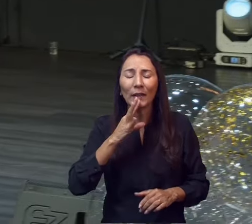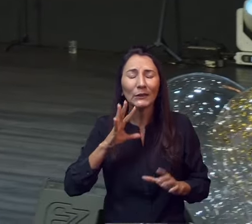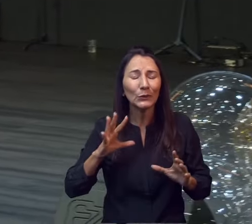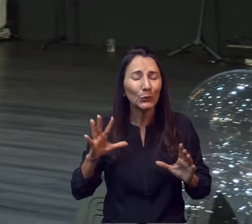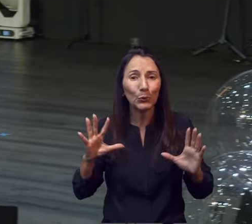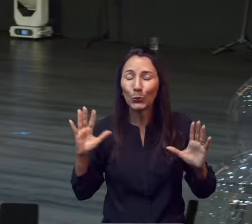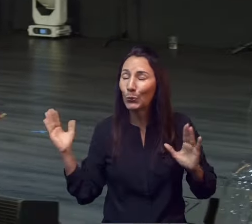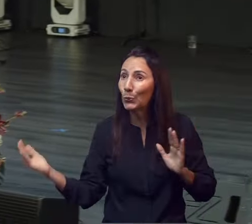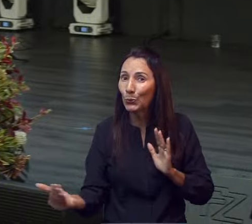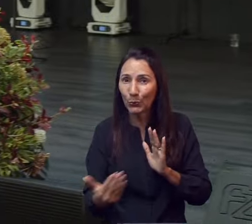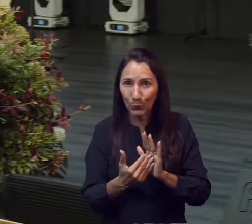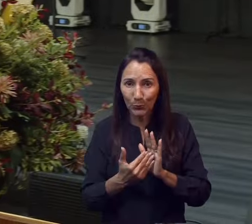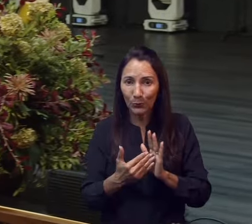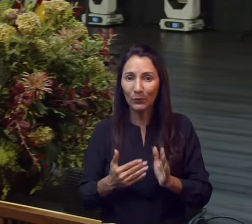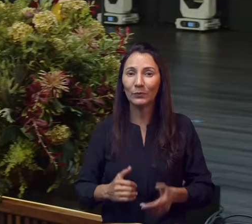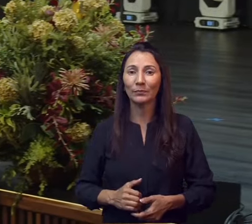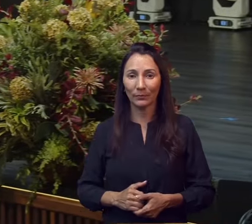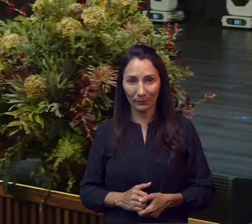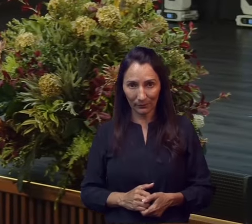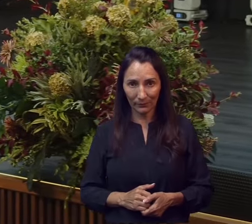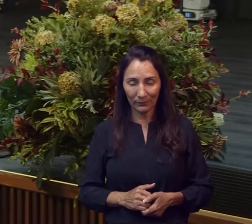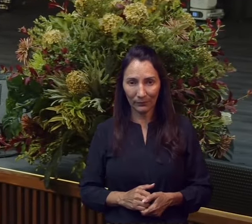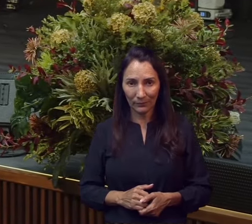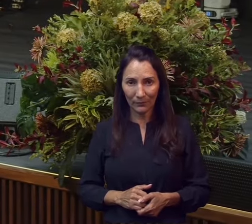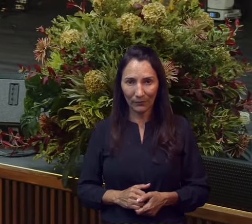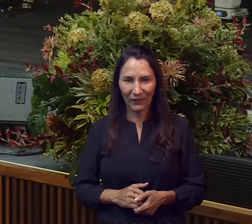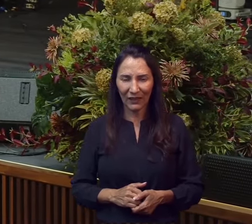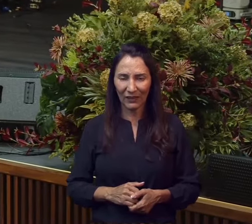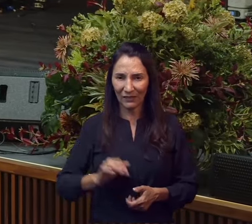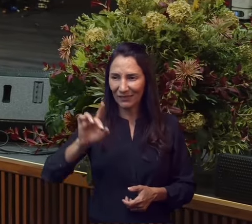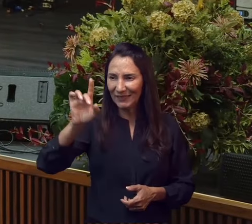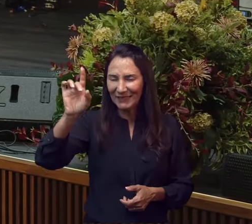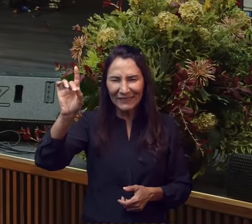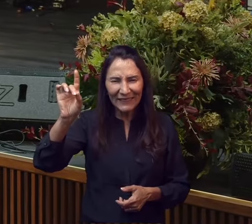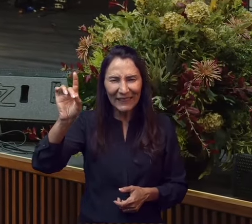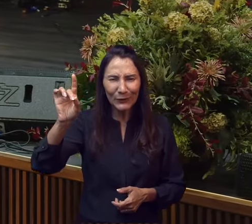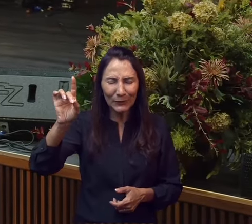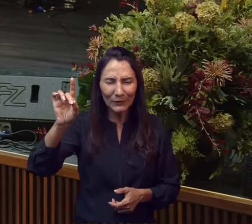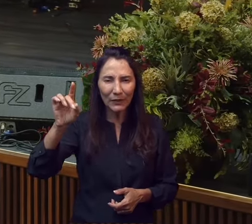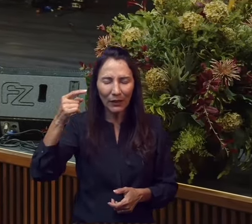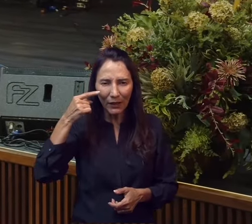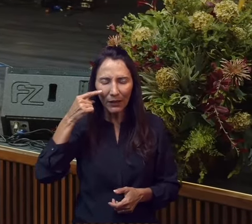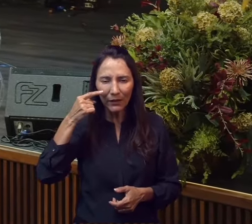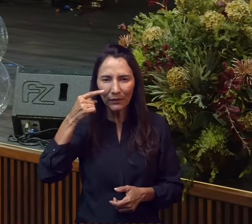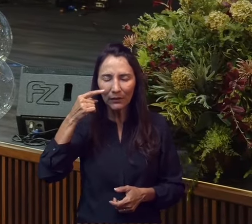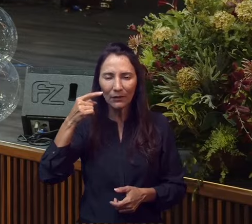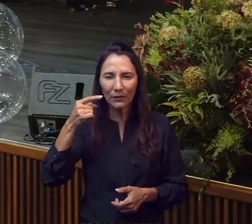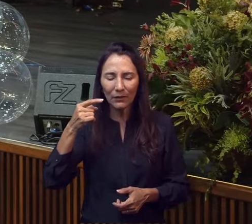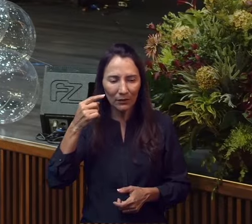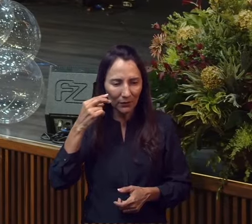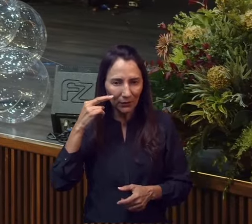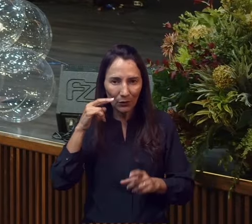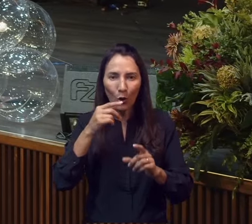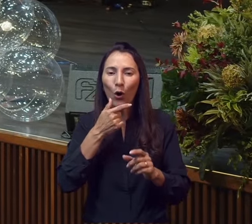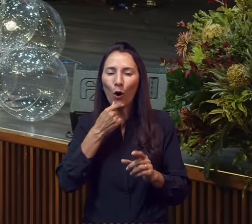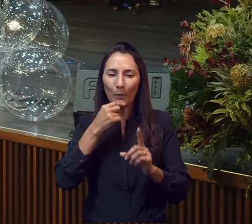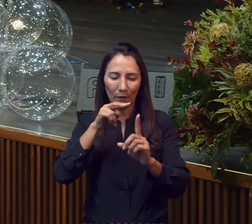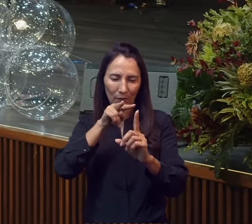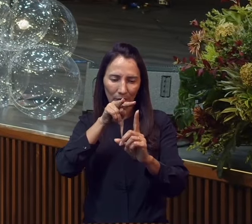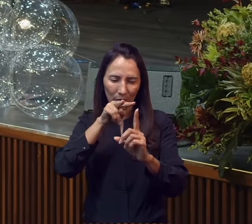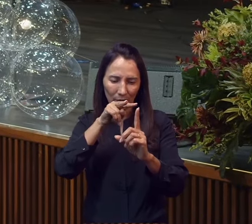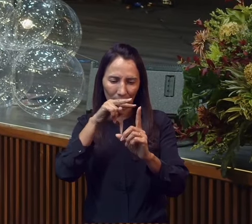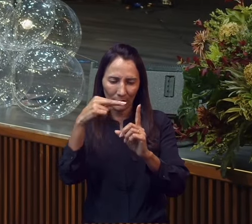conhece tudo porque Deus tem um olhar tridimensional quando ele olha para o homem Deus olha